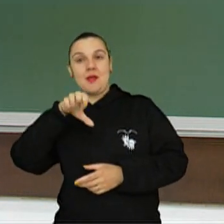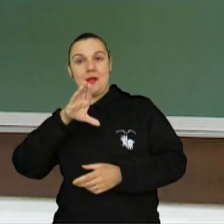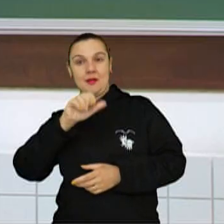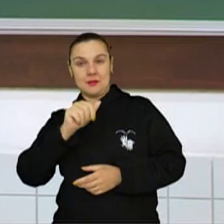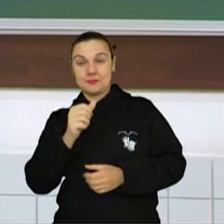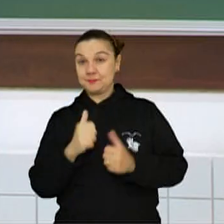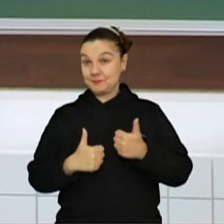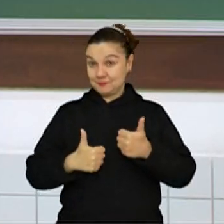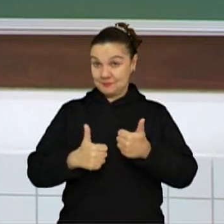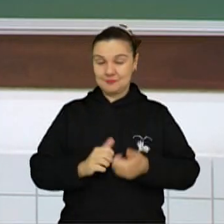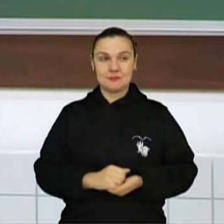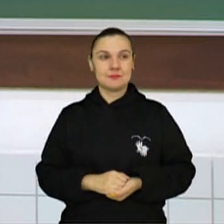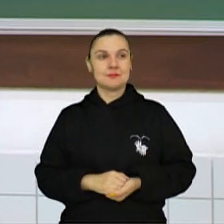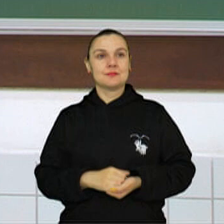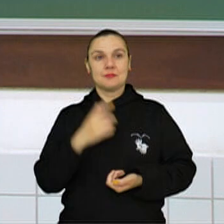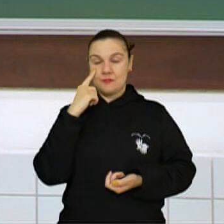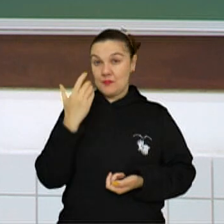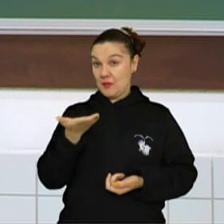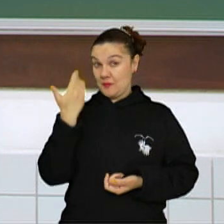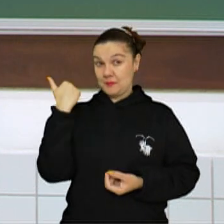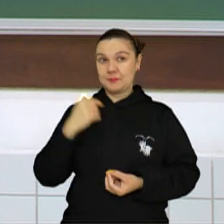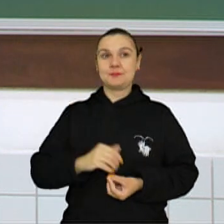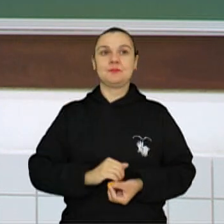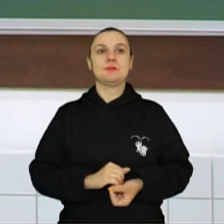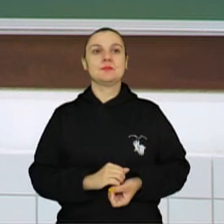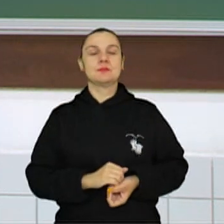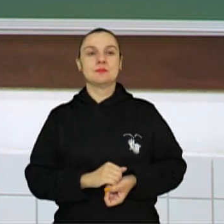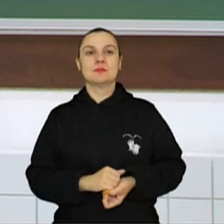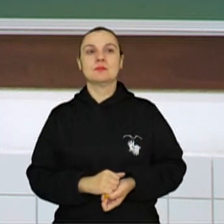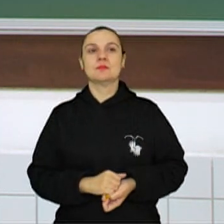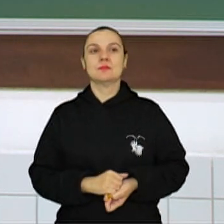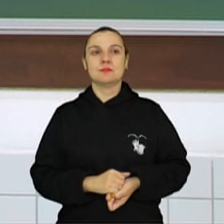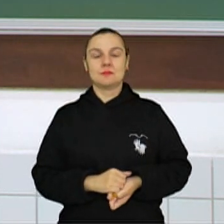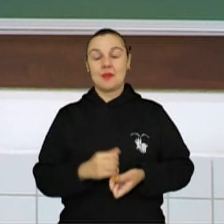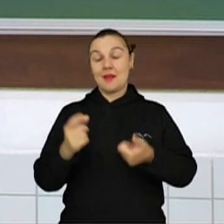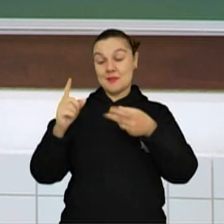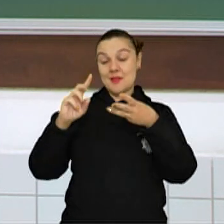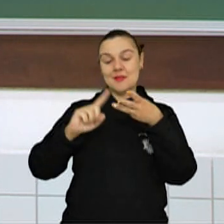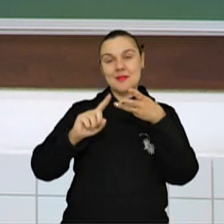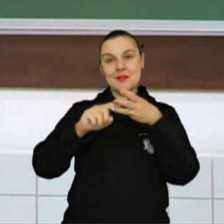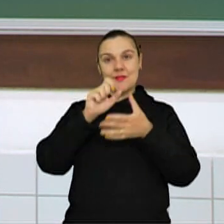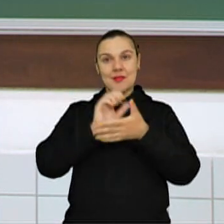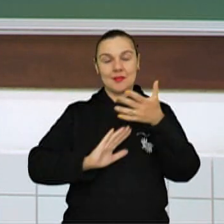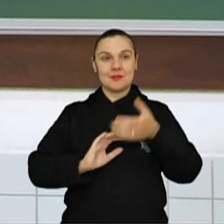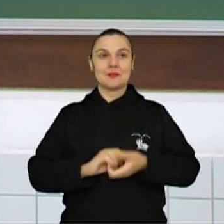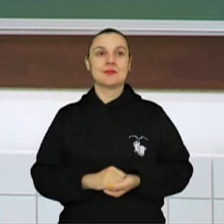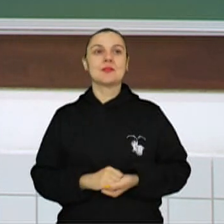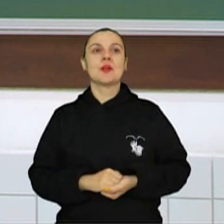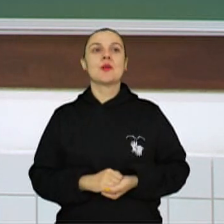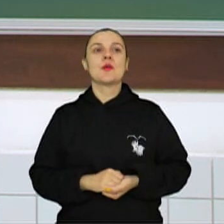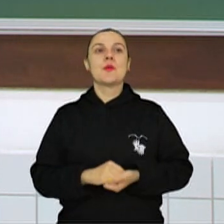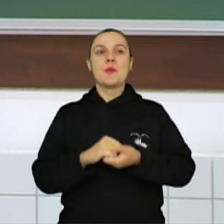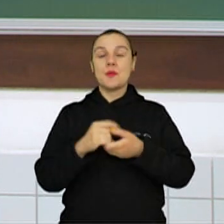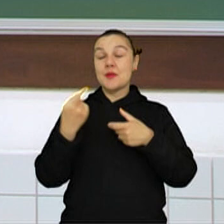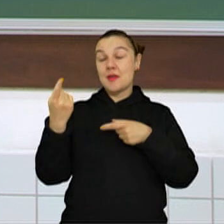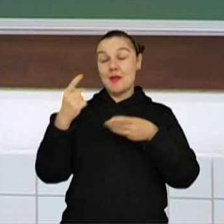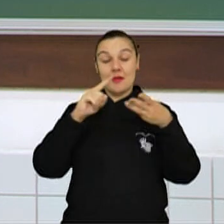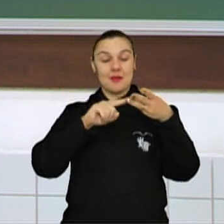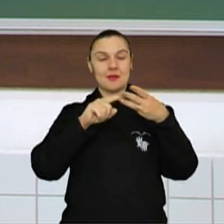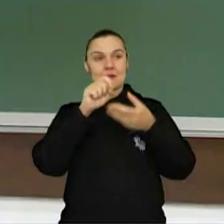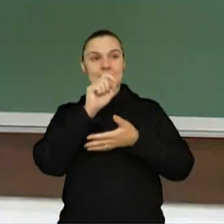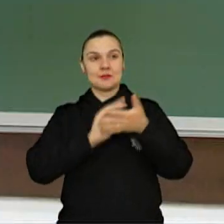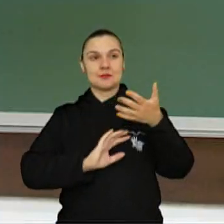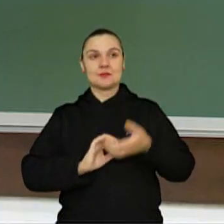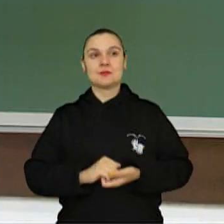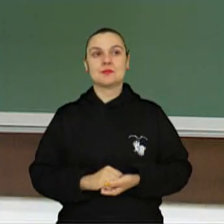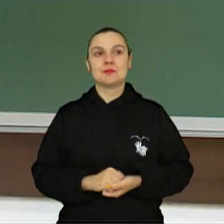pulso. Tranquilo? Vamos aí, adelante. Vamos aí para a nossa terceira atividade. O que diz aí na terceira